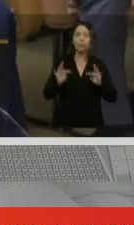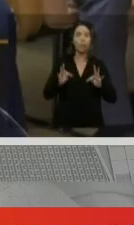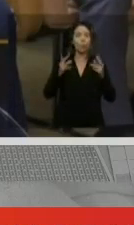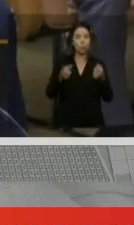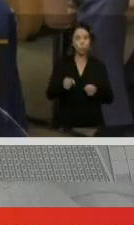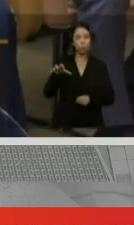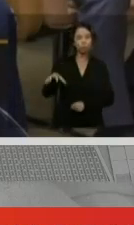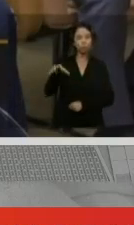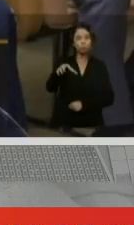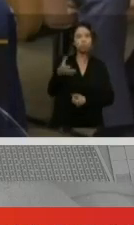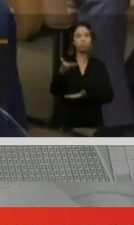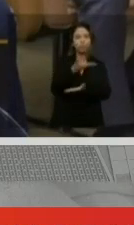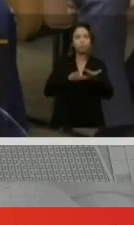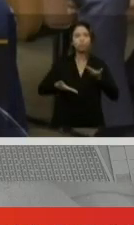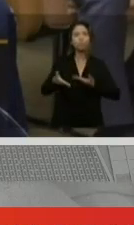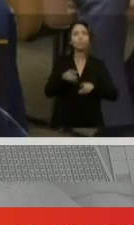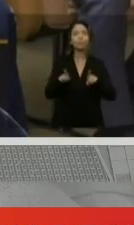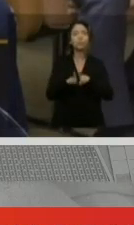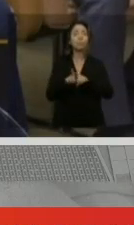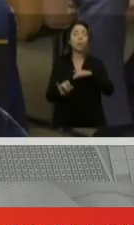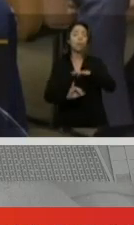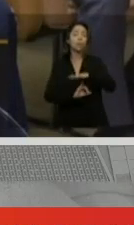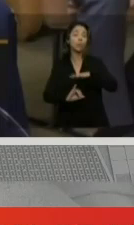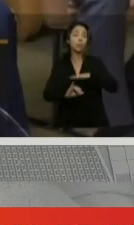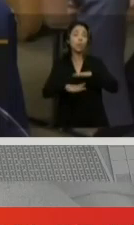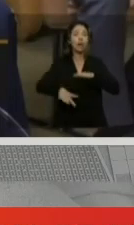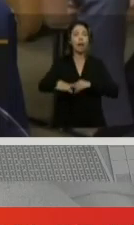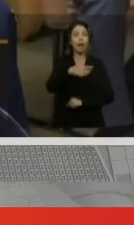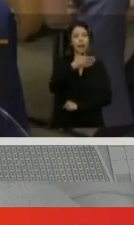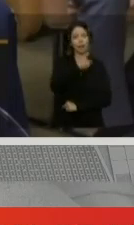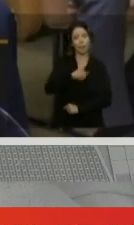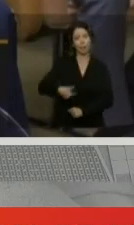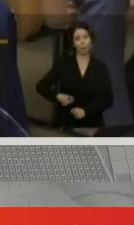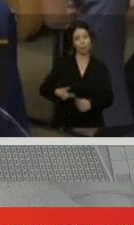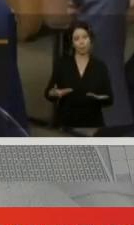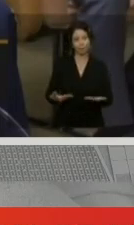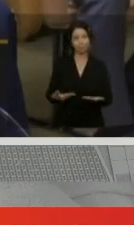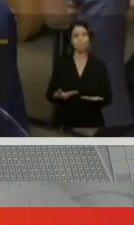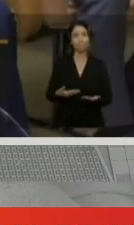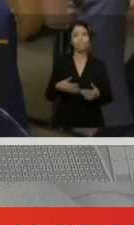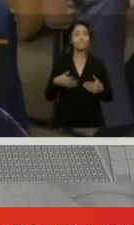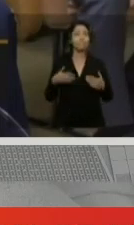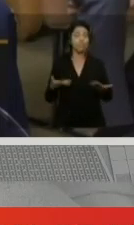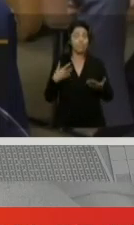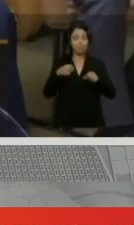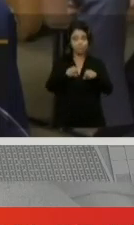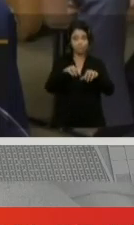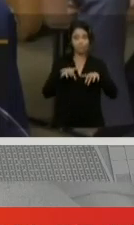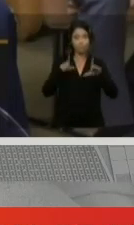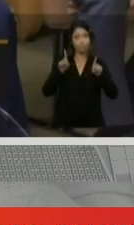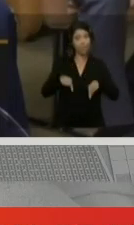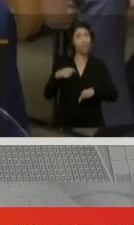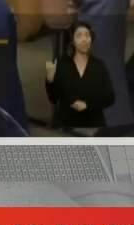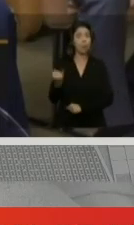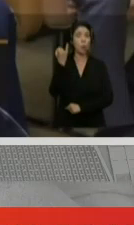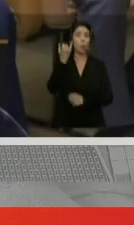exibido. Agora, meu amigo, senta que lá vem história. Senta que lá vem história. Porque